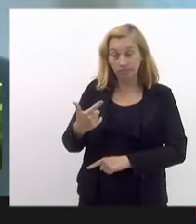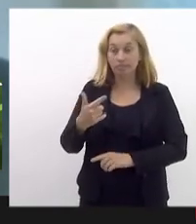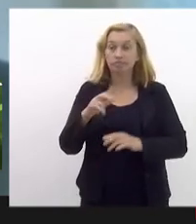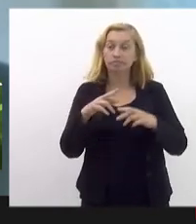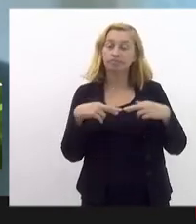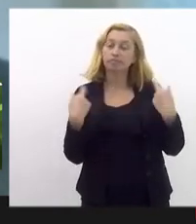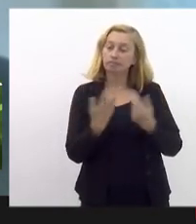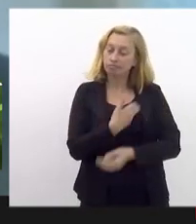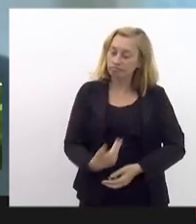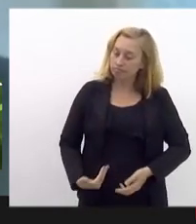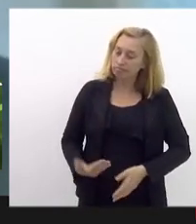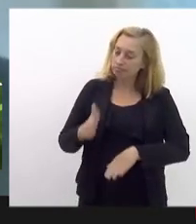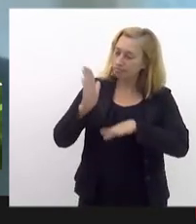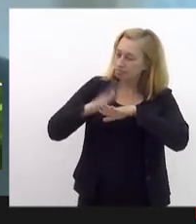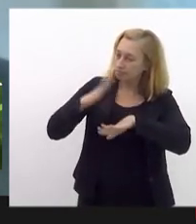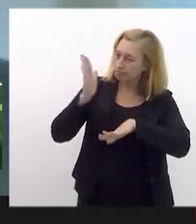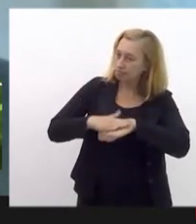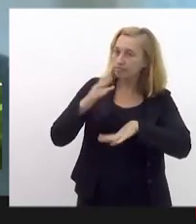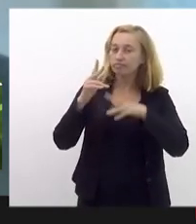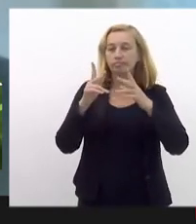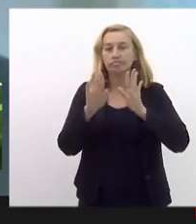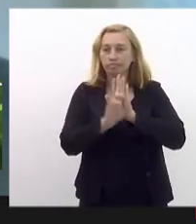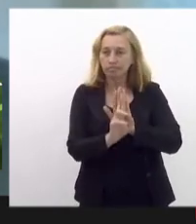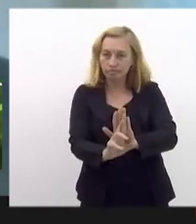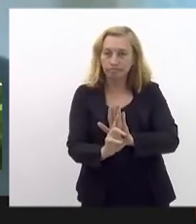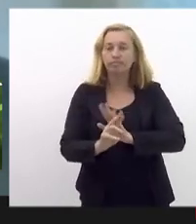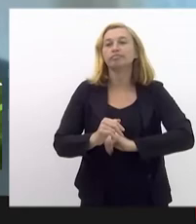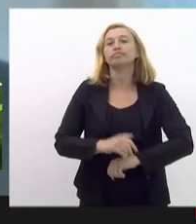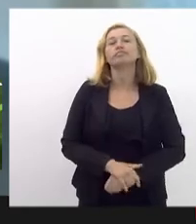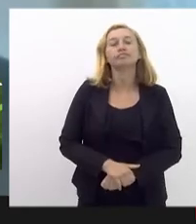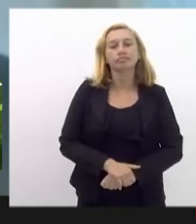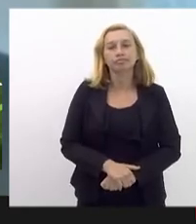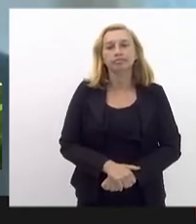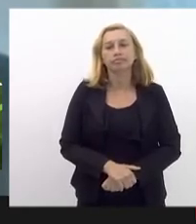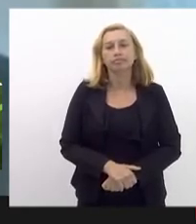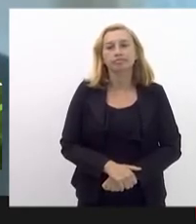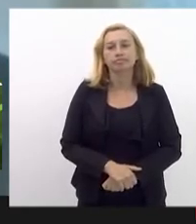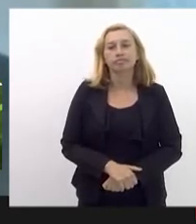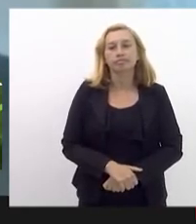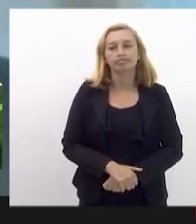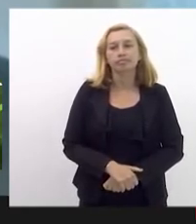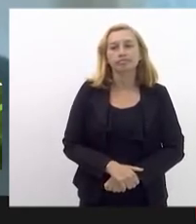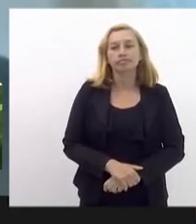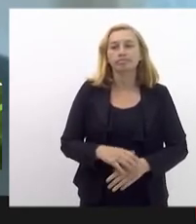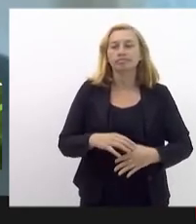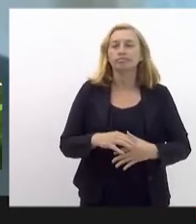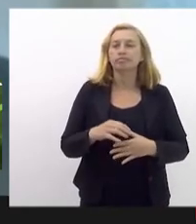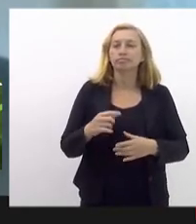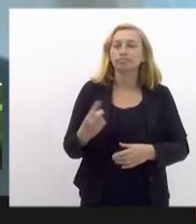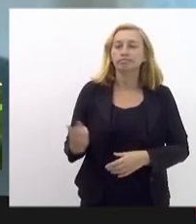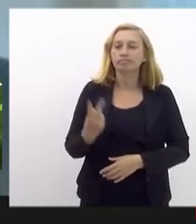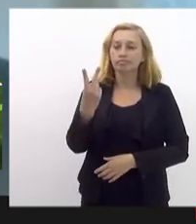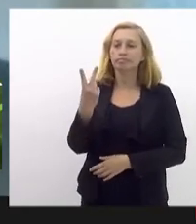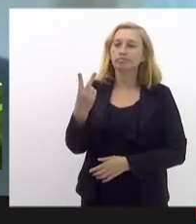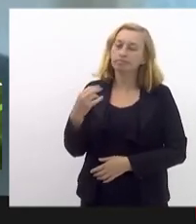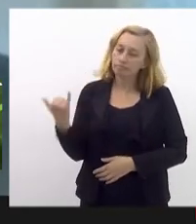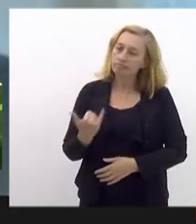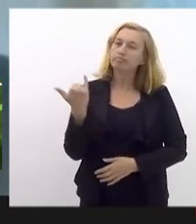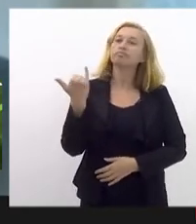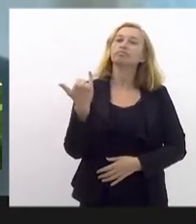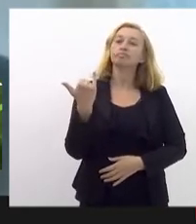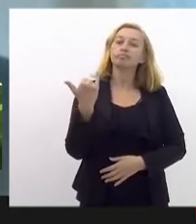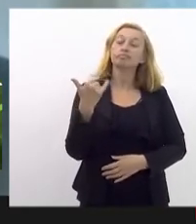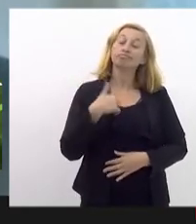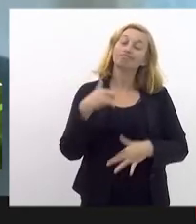cada vez tem mais representantes e de grande valor e de grande importância. Fiquei